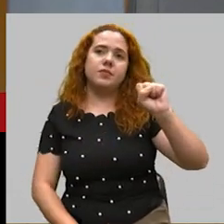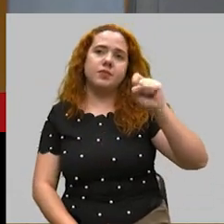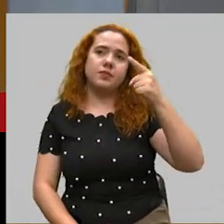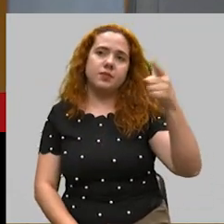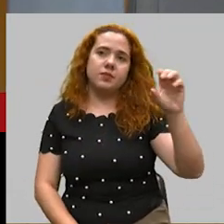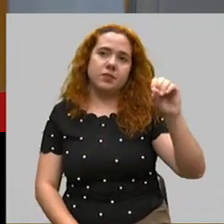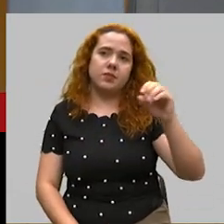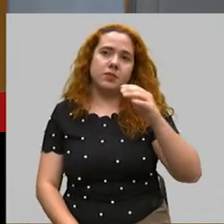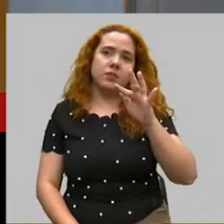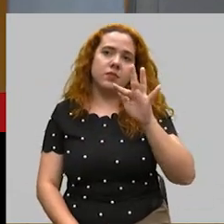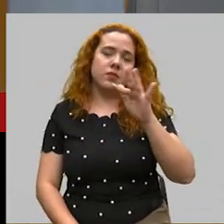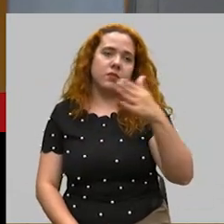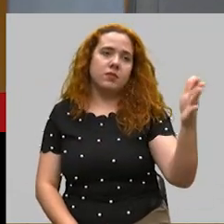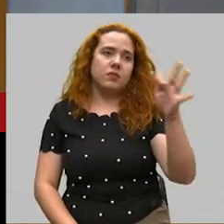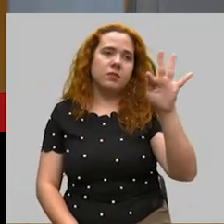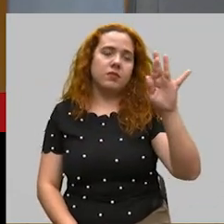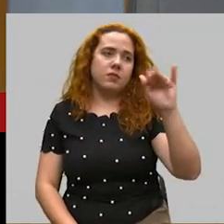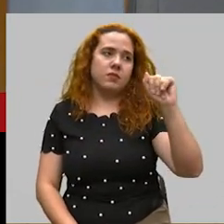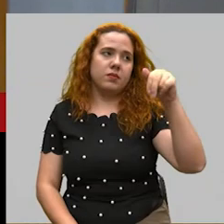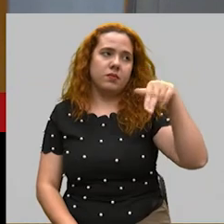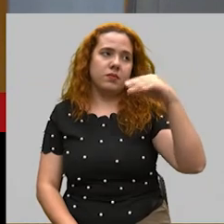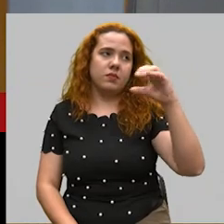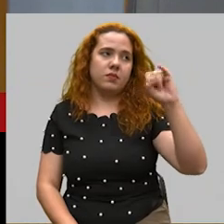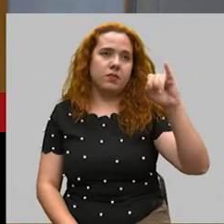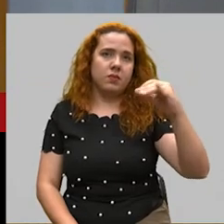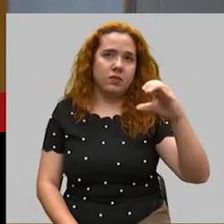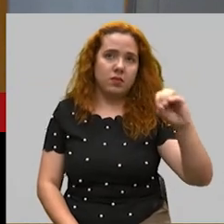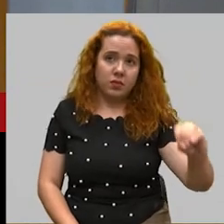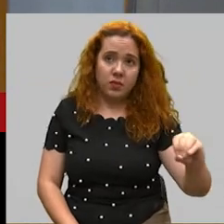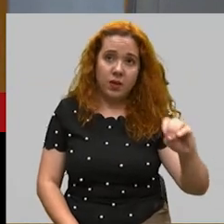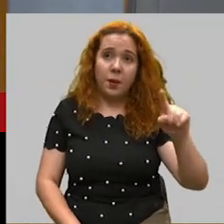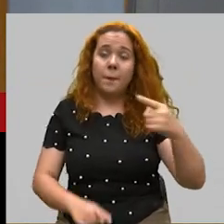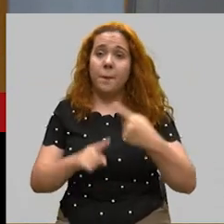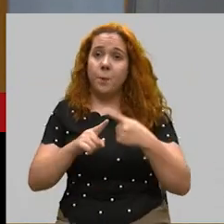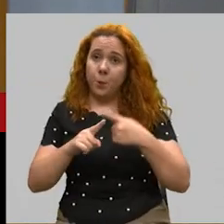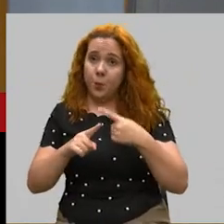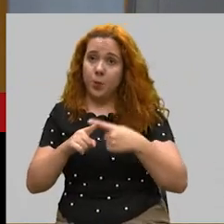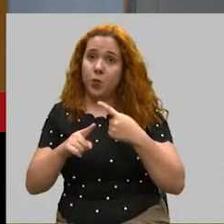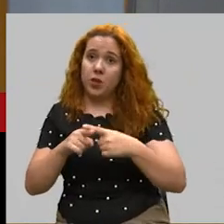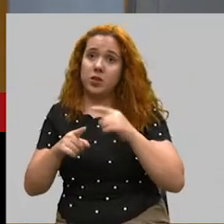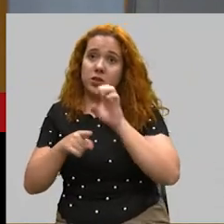luta bacana para impedir que as escolas estaduais de lá sejam